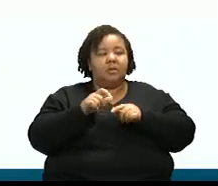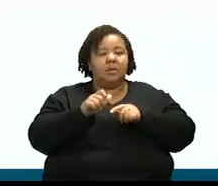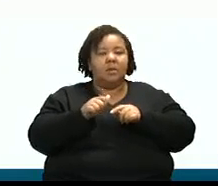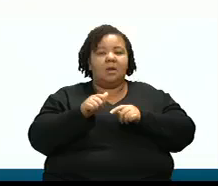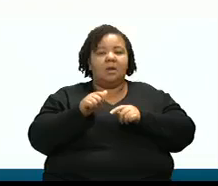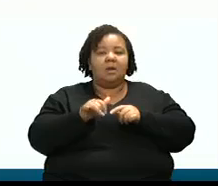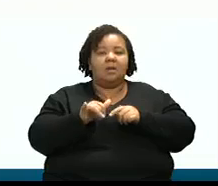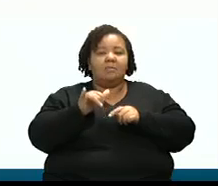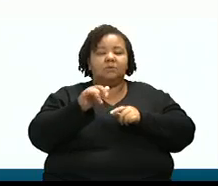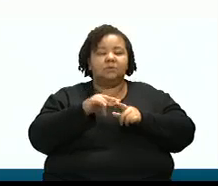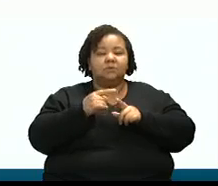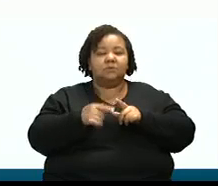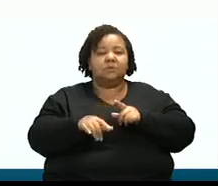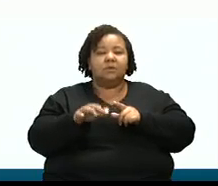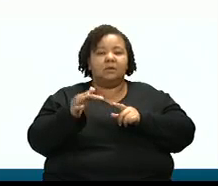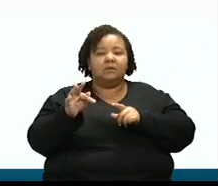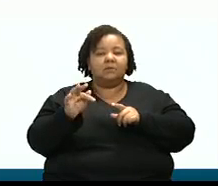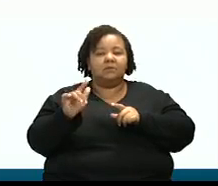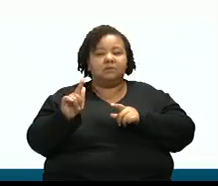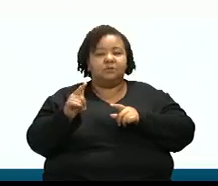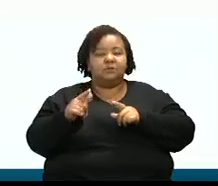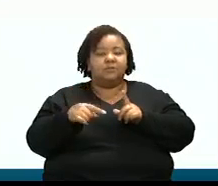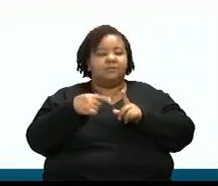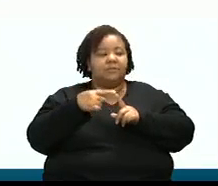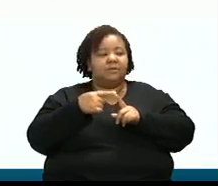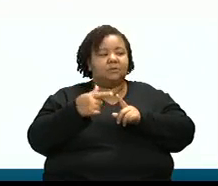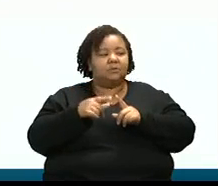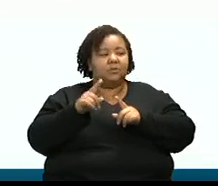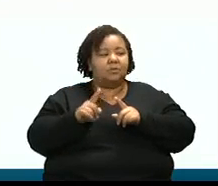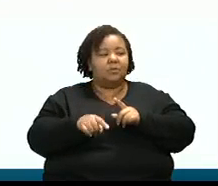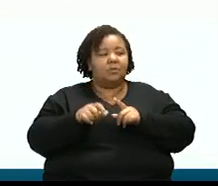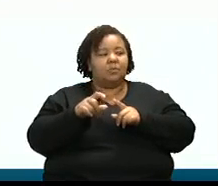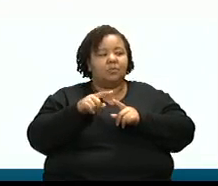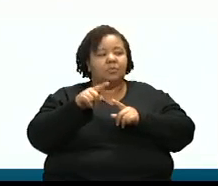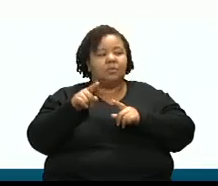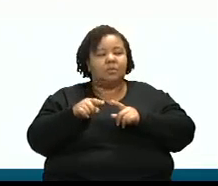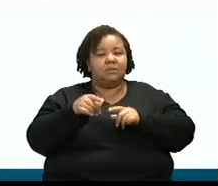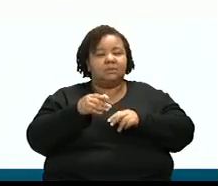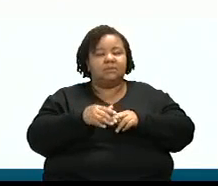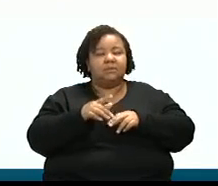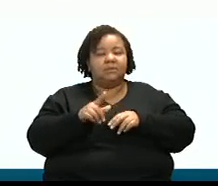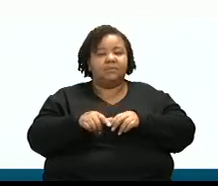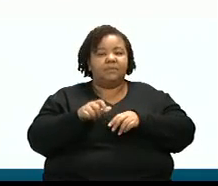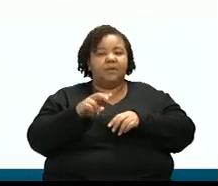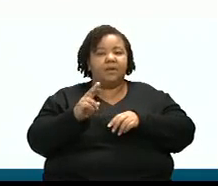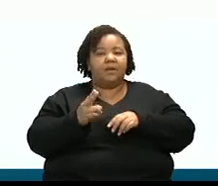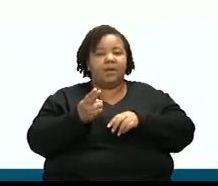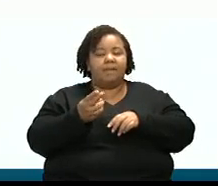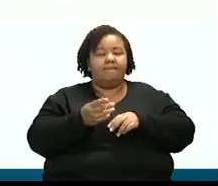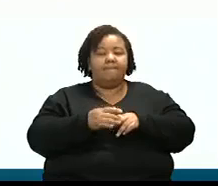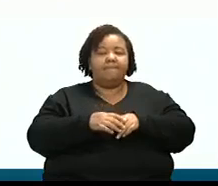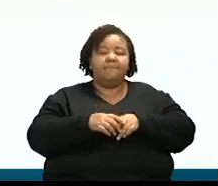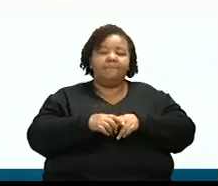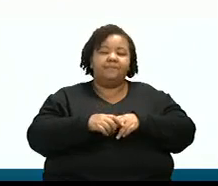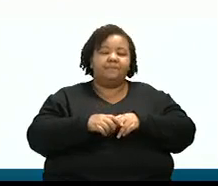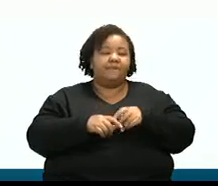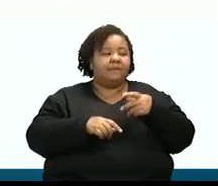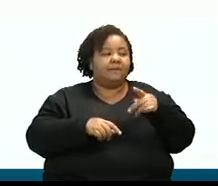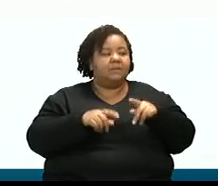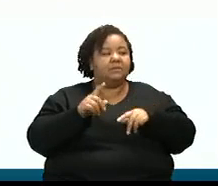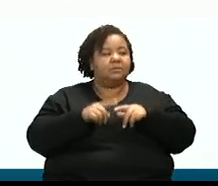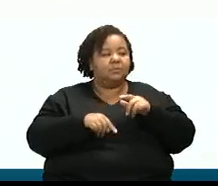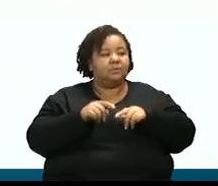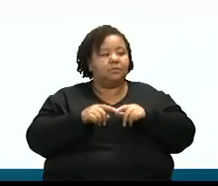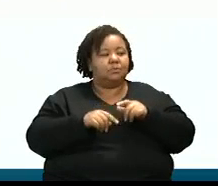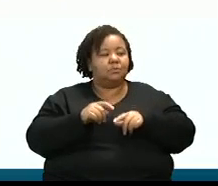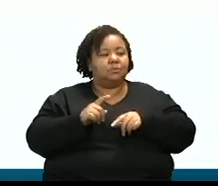a y da função g. E somo com a derivada em relação a z da função h. Então, esse produto